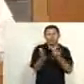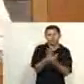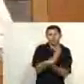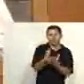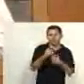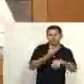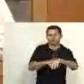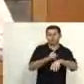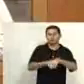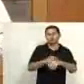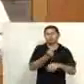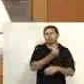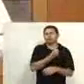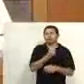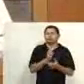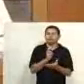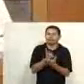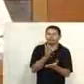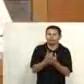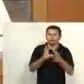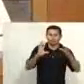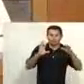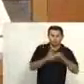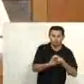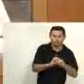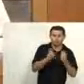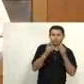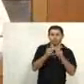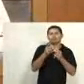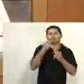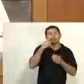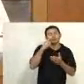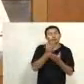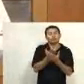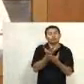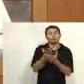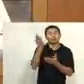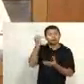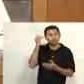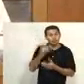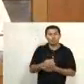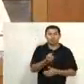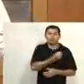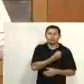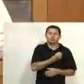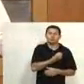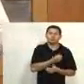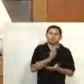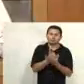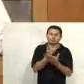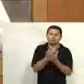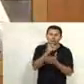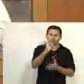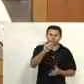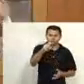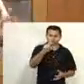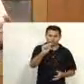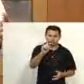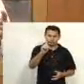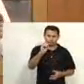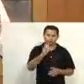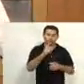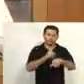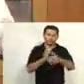determinado período. Os números índices sempre são fixados, conforme vimos na teleaula passada. Os números índices são sempre fixados em